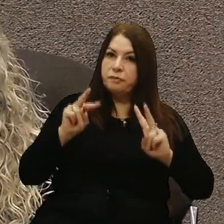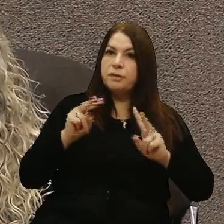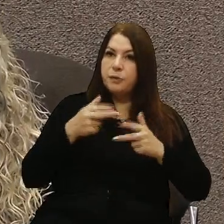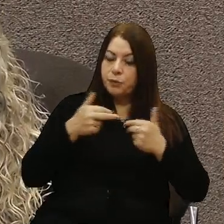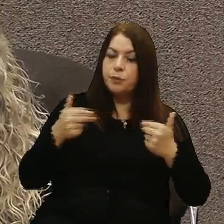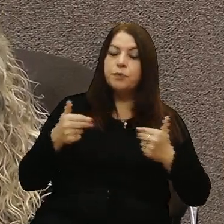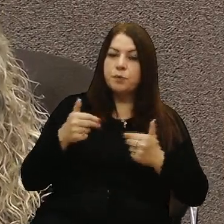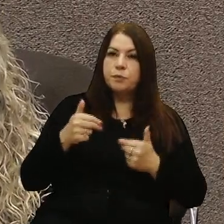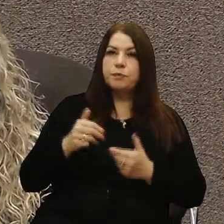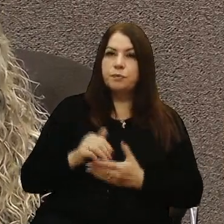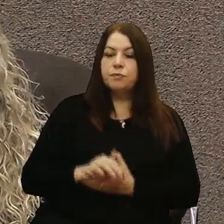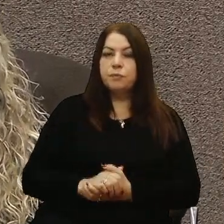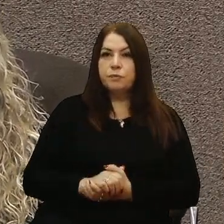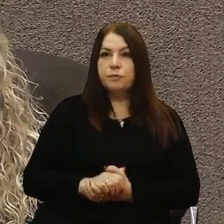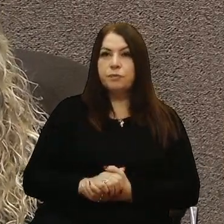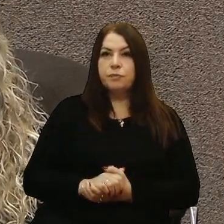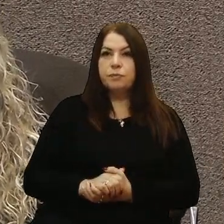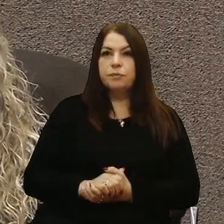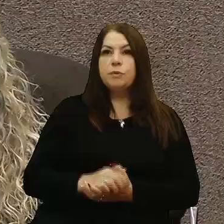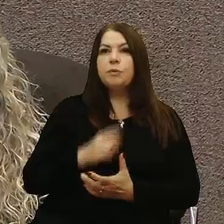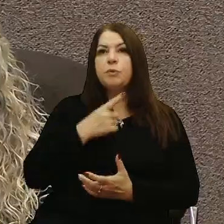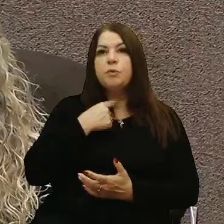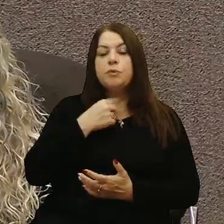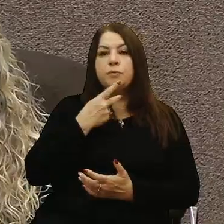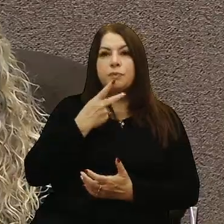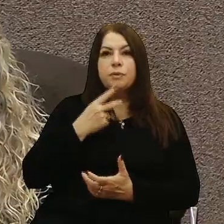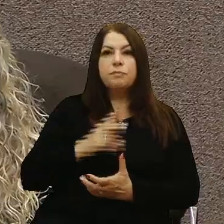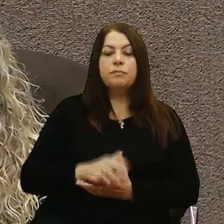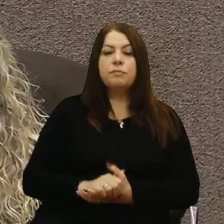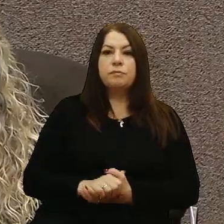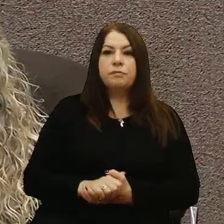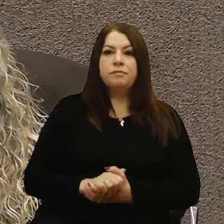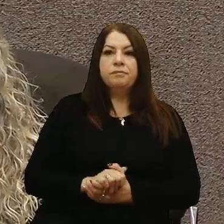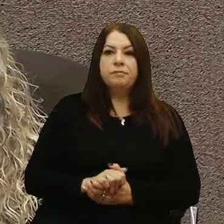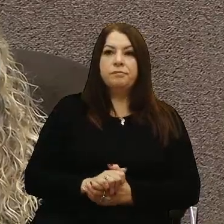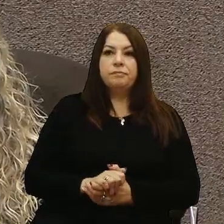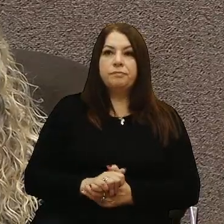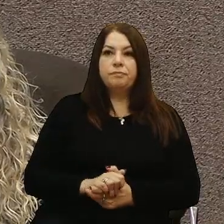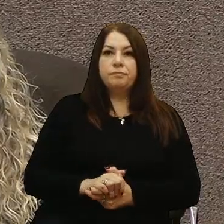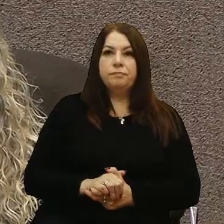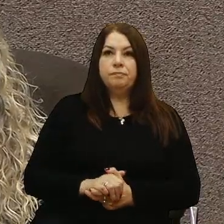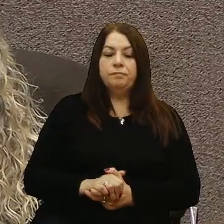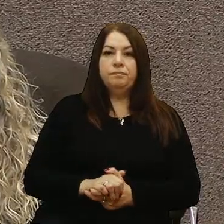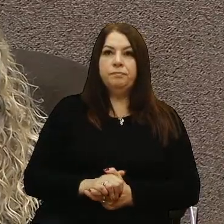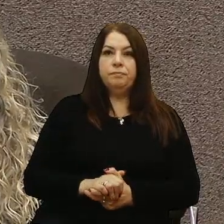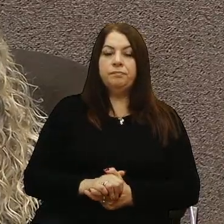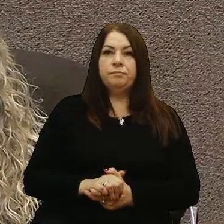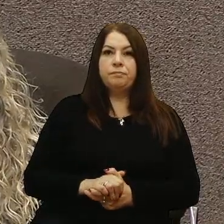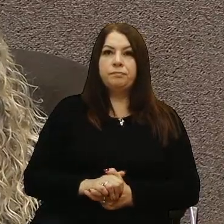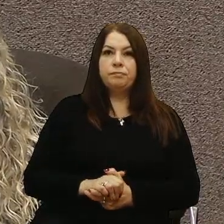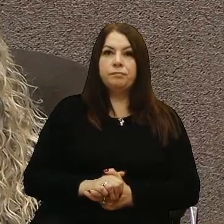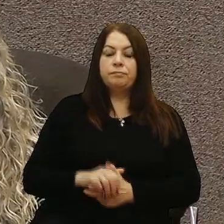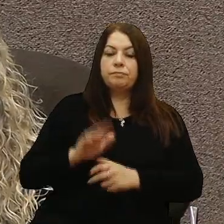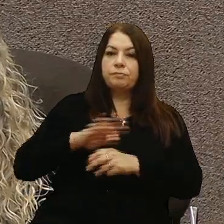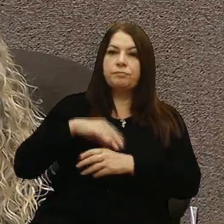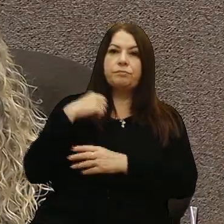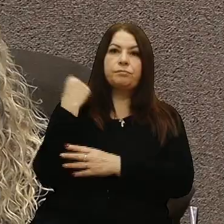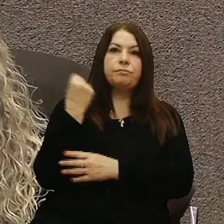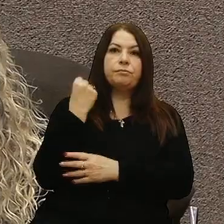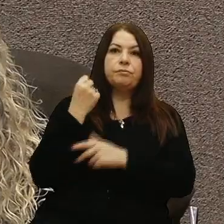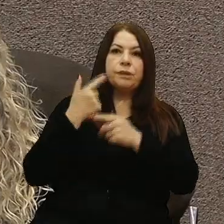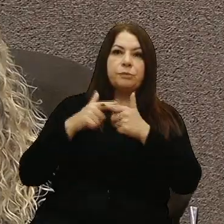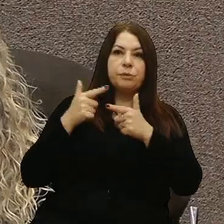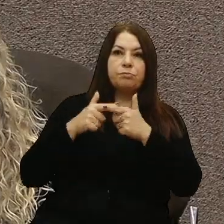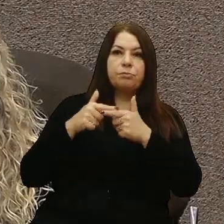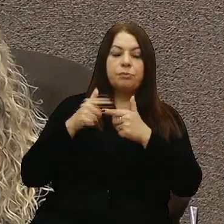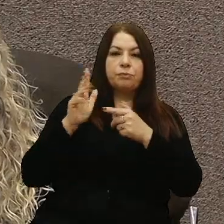coisas, E eu gostaria de dizer que eu acho que o mais grave problema que nós temos